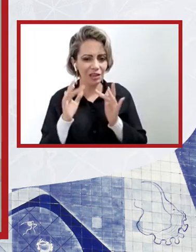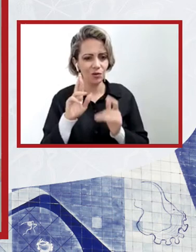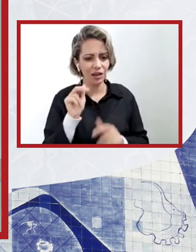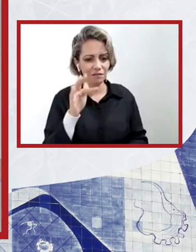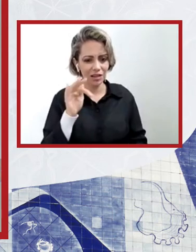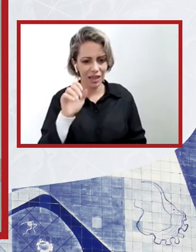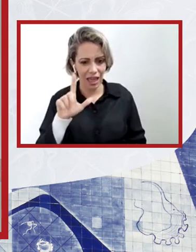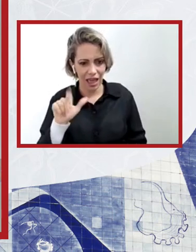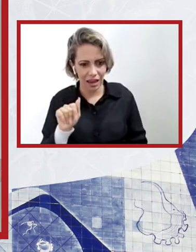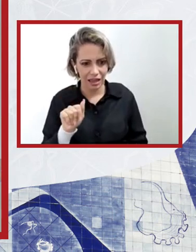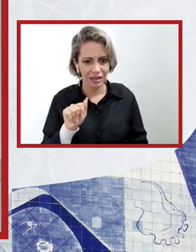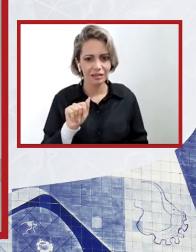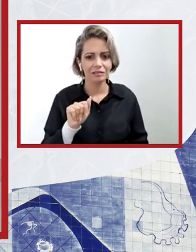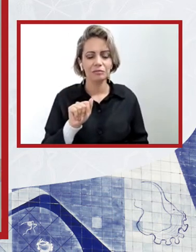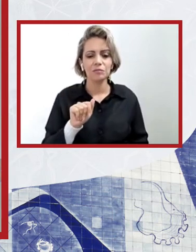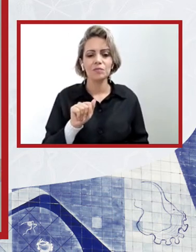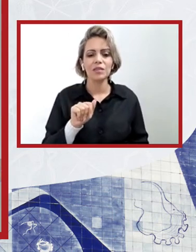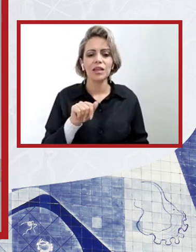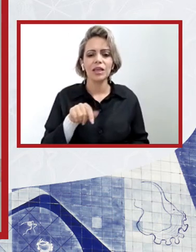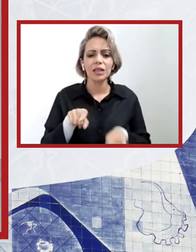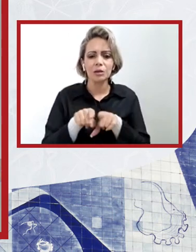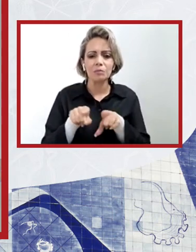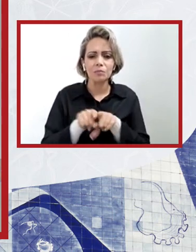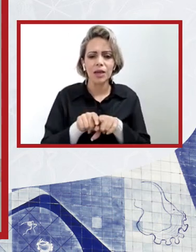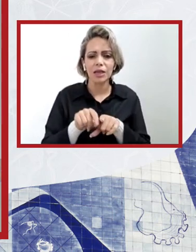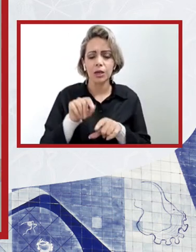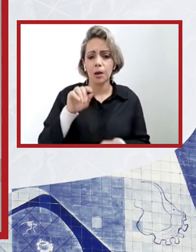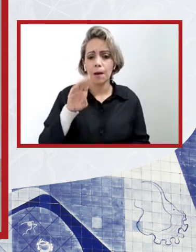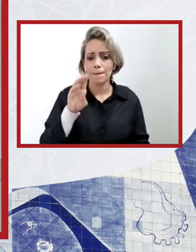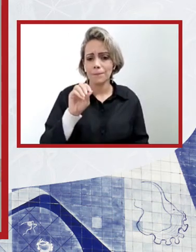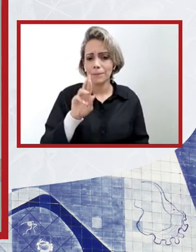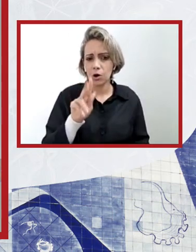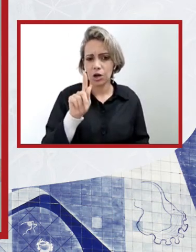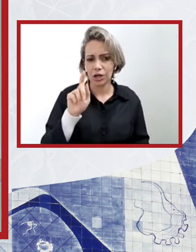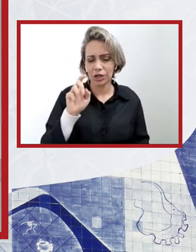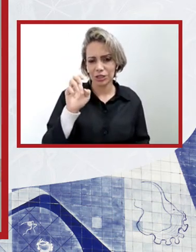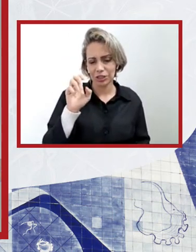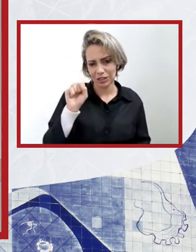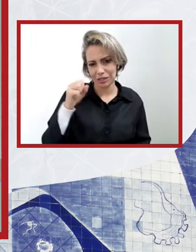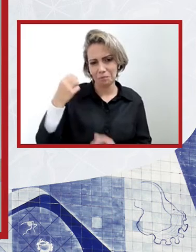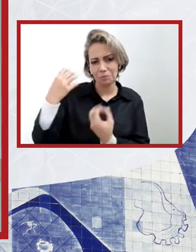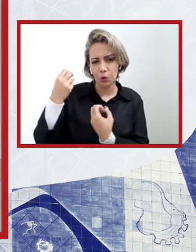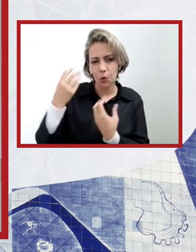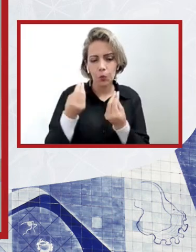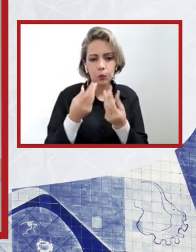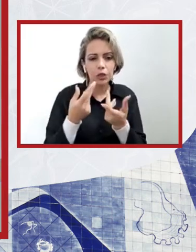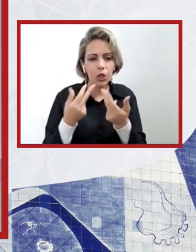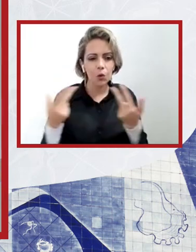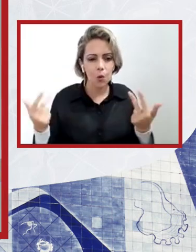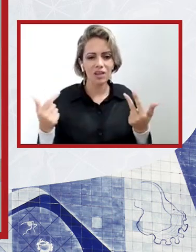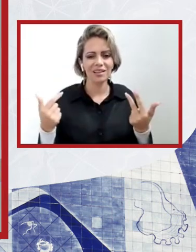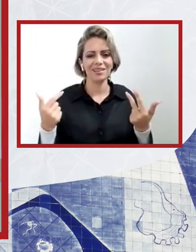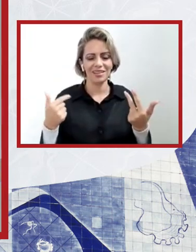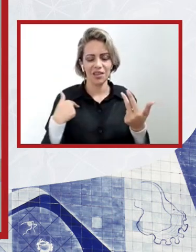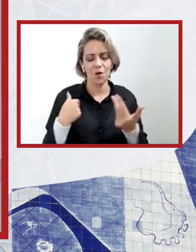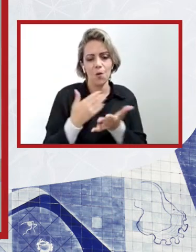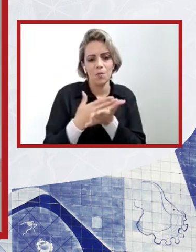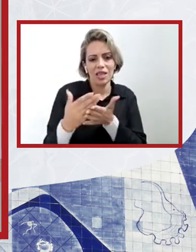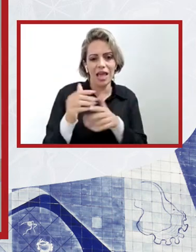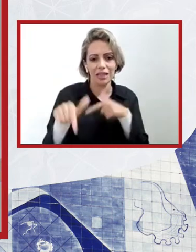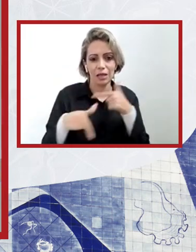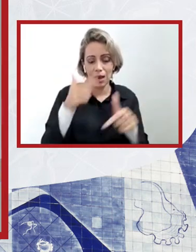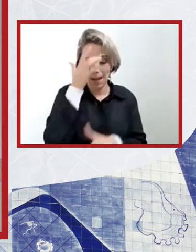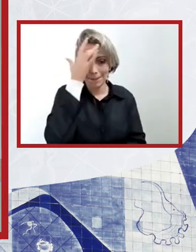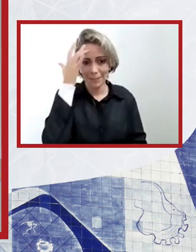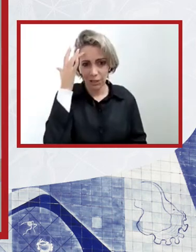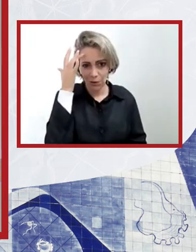com quem eu já trabalho há um tempinho, que me ensinou bastante coisa quando eu cheguei lá no IBC também e comecei a trabalhar com as pessoas com deficiência visual. Então, espero